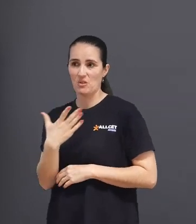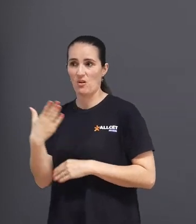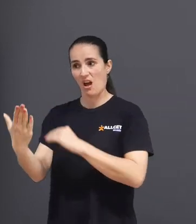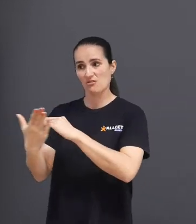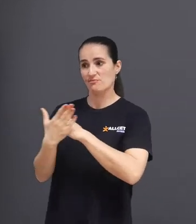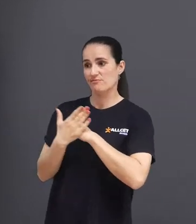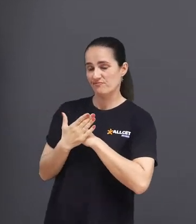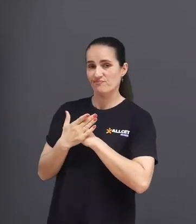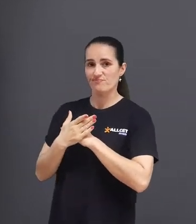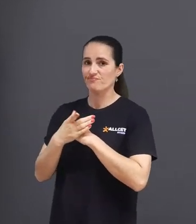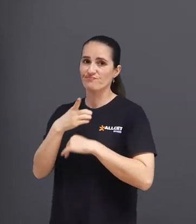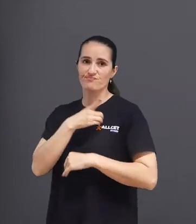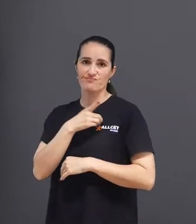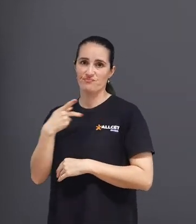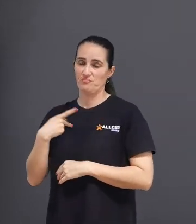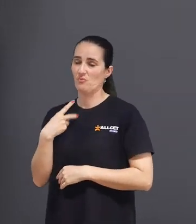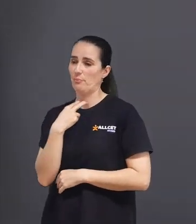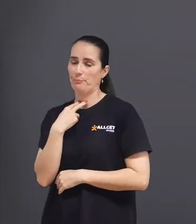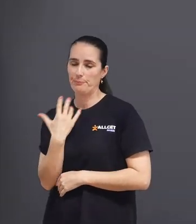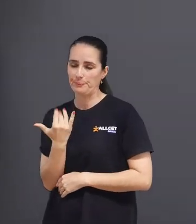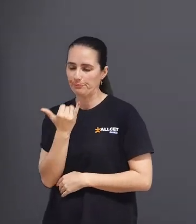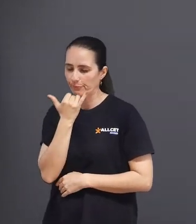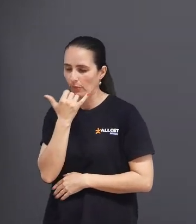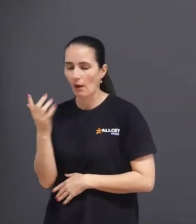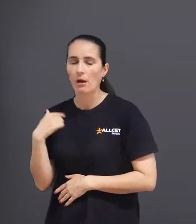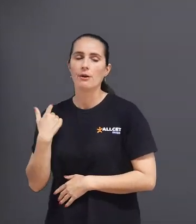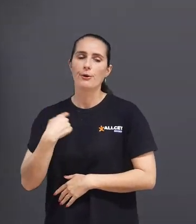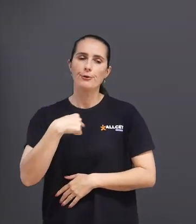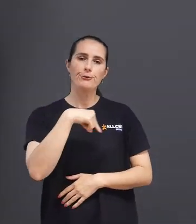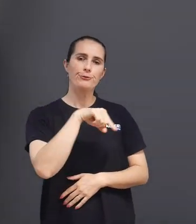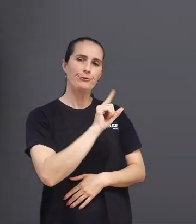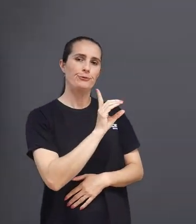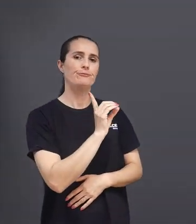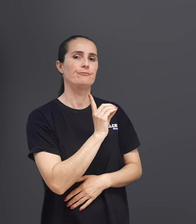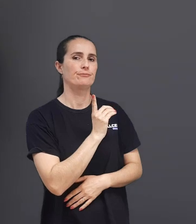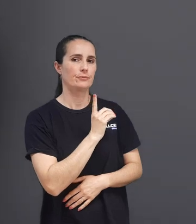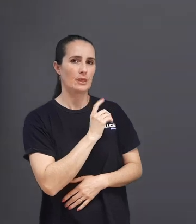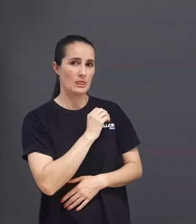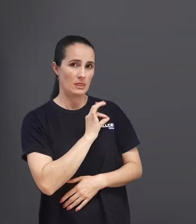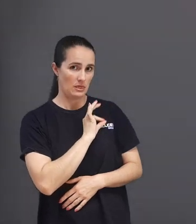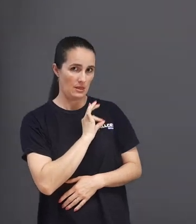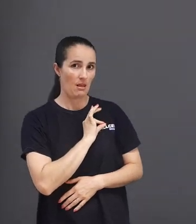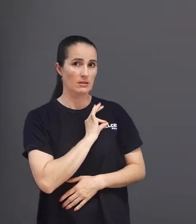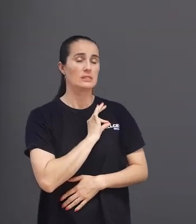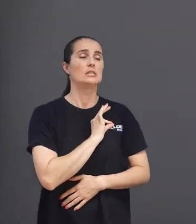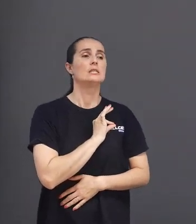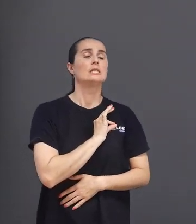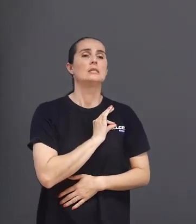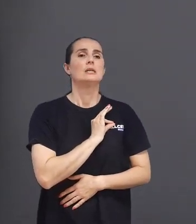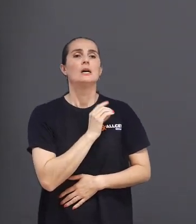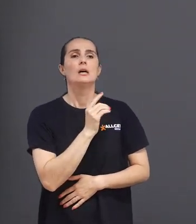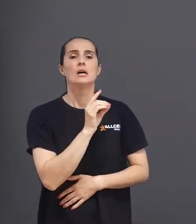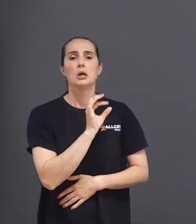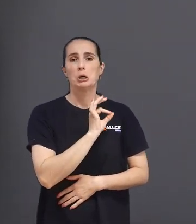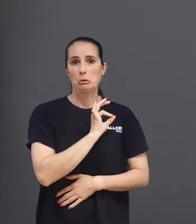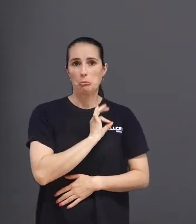Porque inclusive eu relatei que eu tinha um cartão de crédito que era dele, que eu usava para comprar comida para as crianças. E ele me tomou esse cartão,